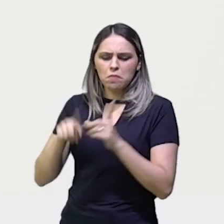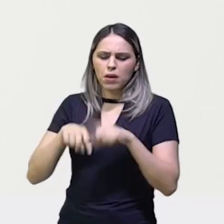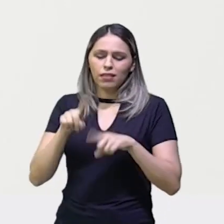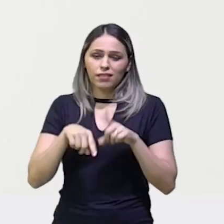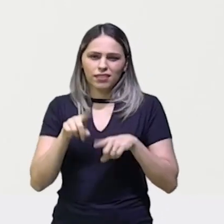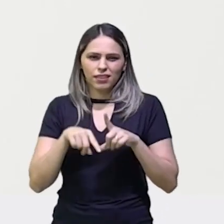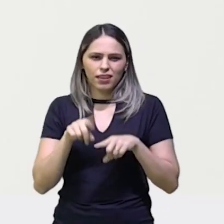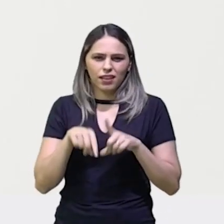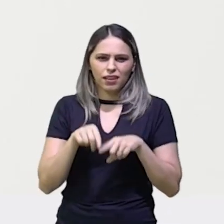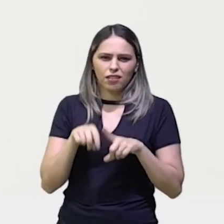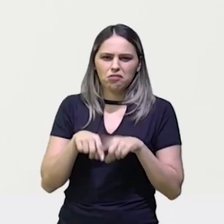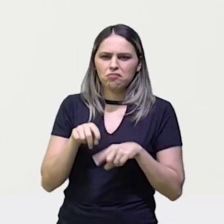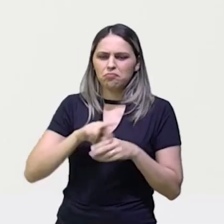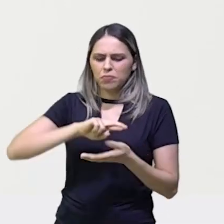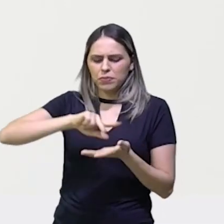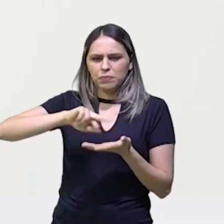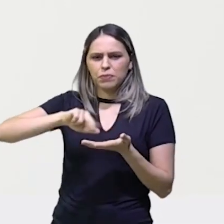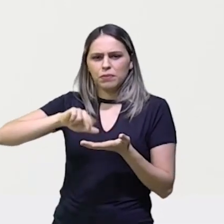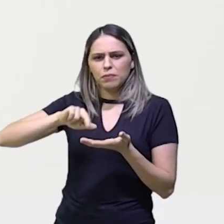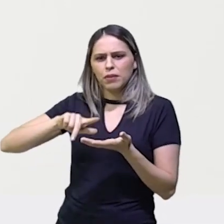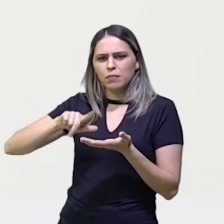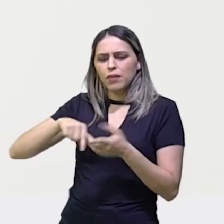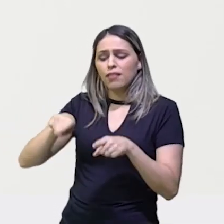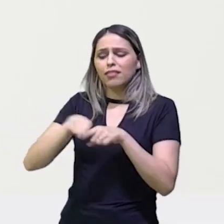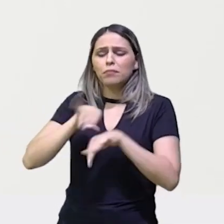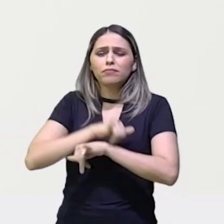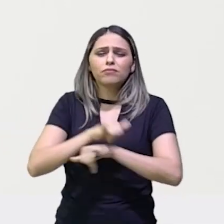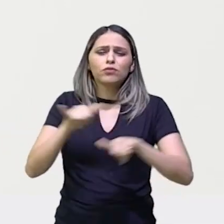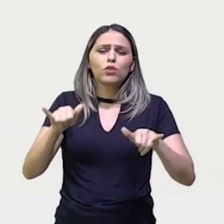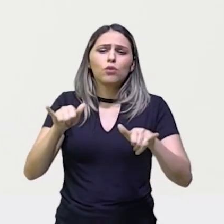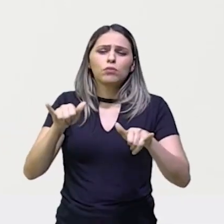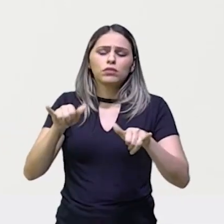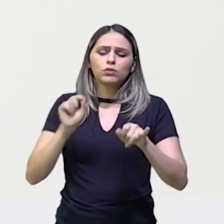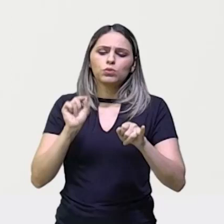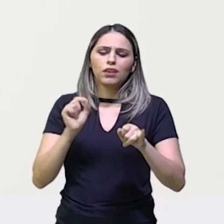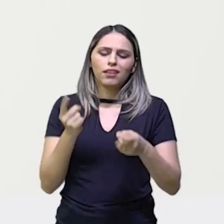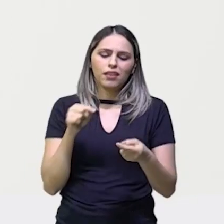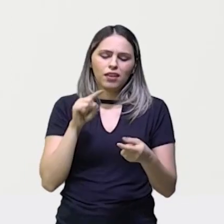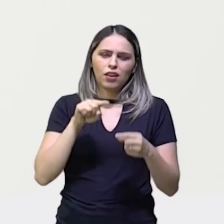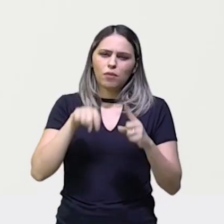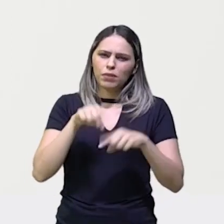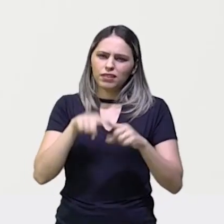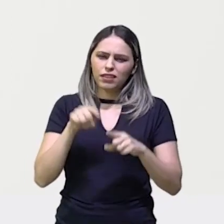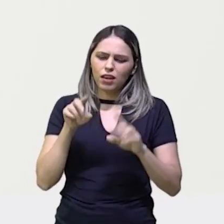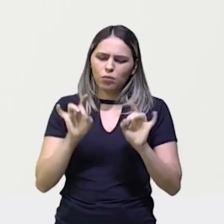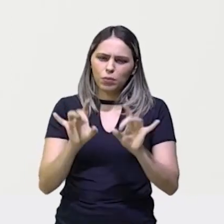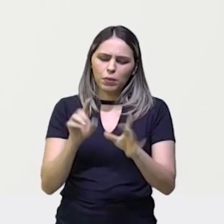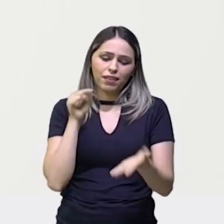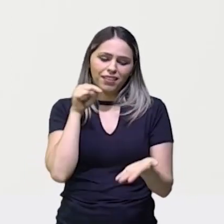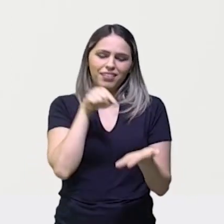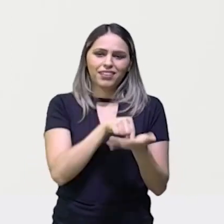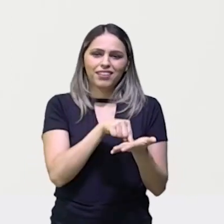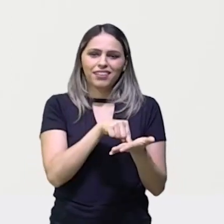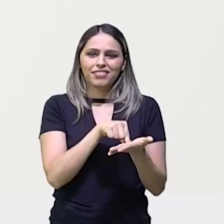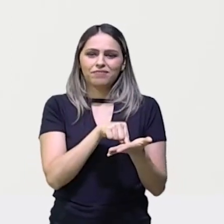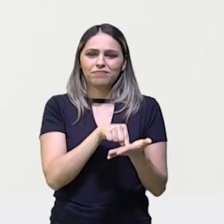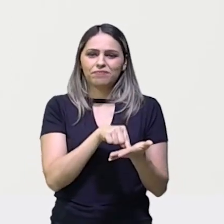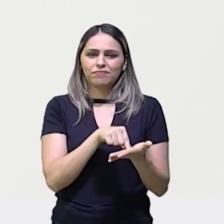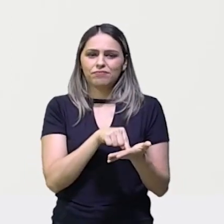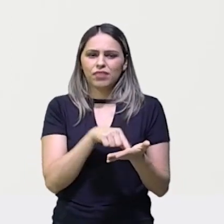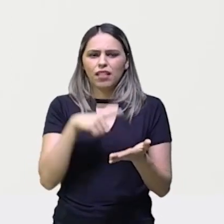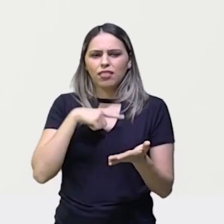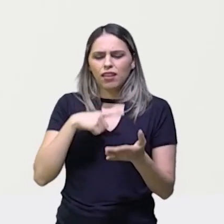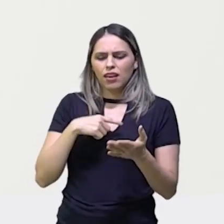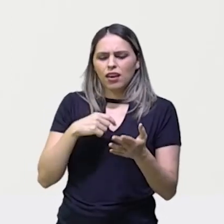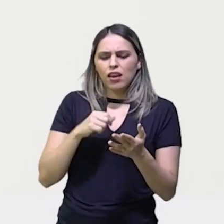produtos e informações sobre esses produtos. Nós temos um sabão, nós temos um